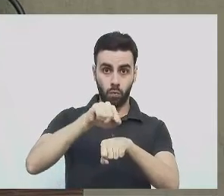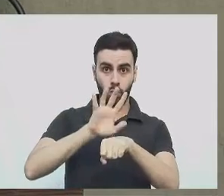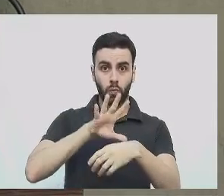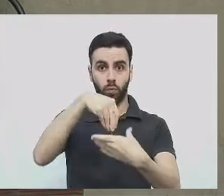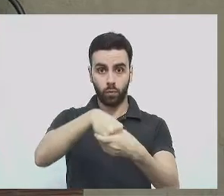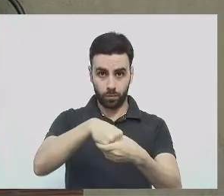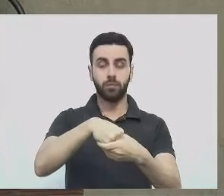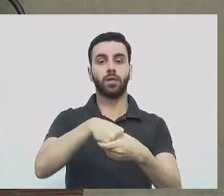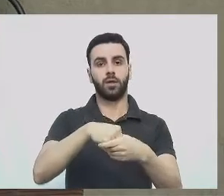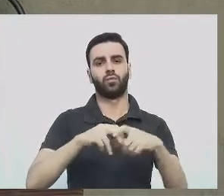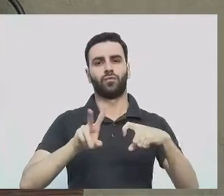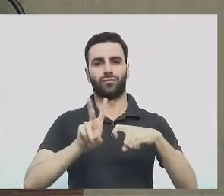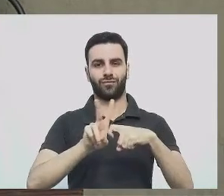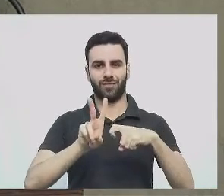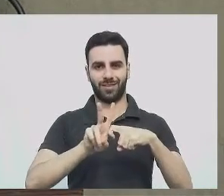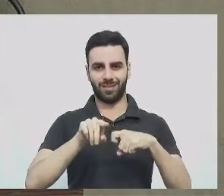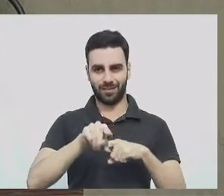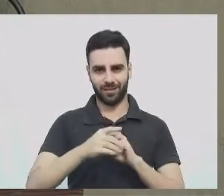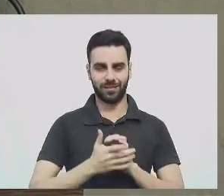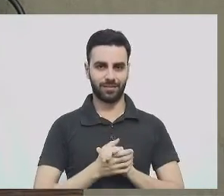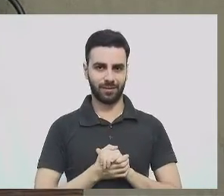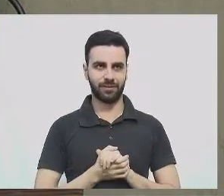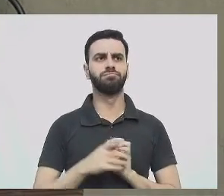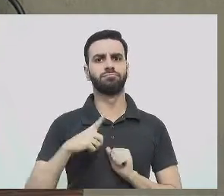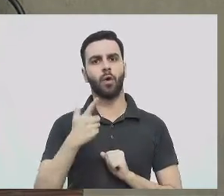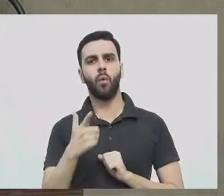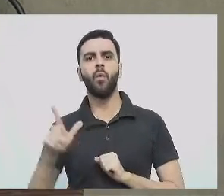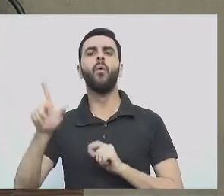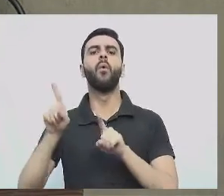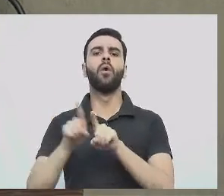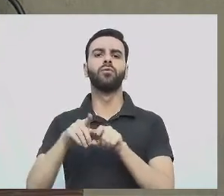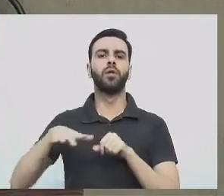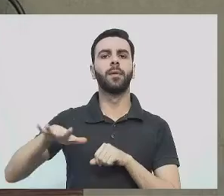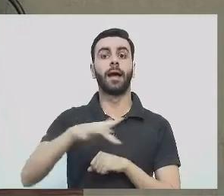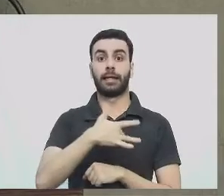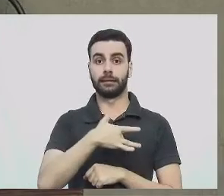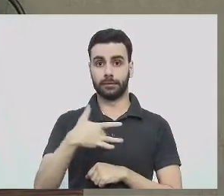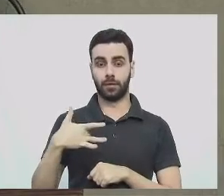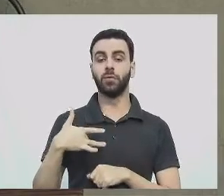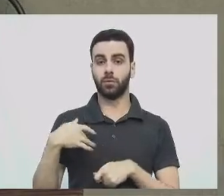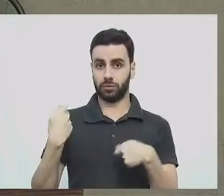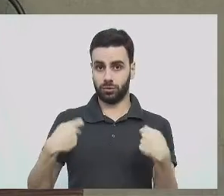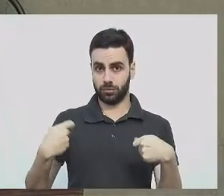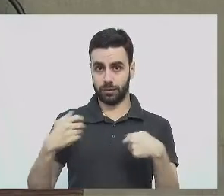medicina veterinária e outros cursos na área de saúde